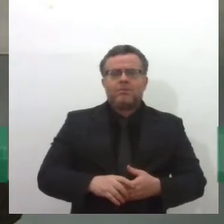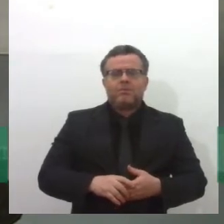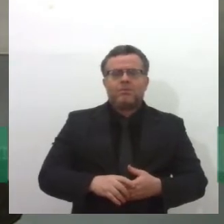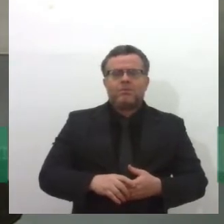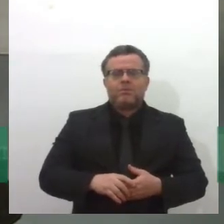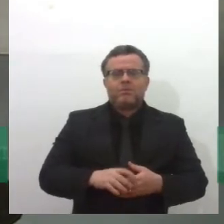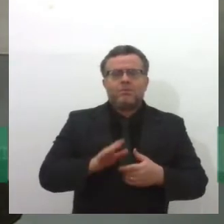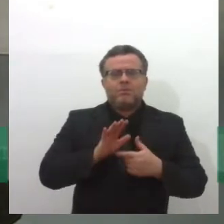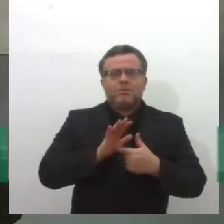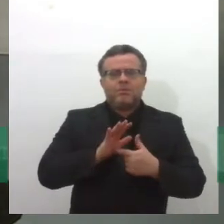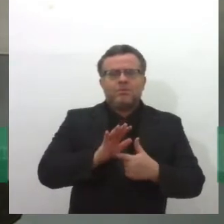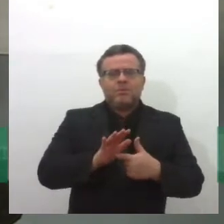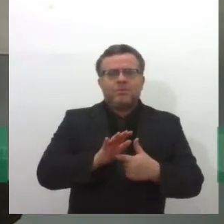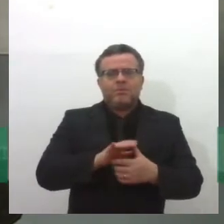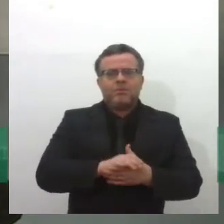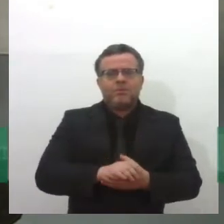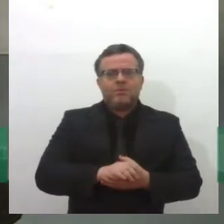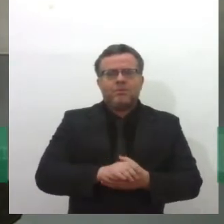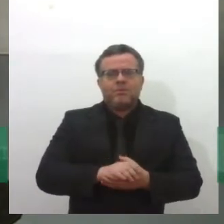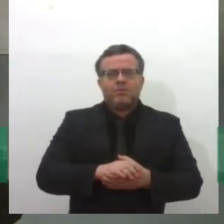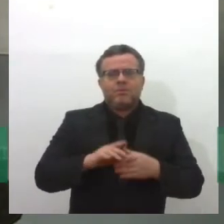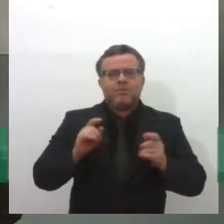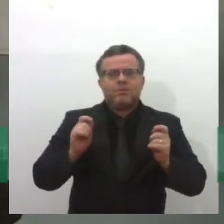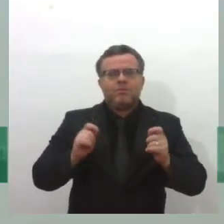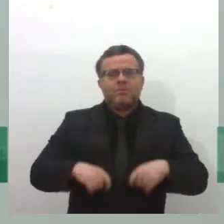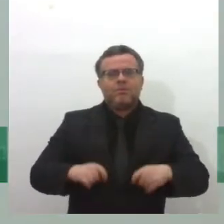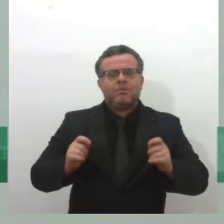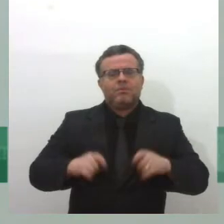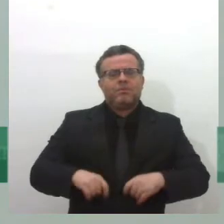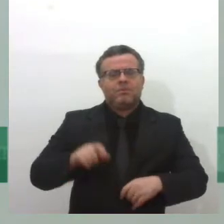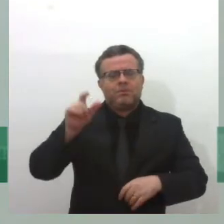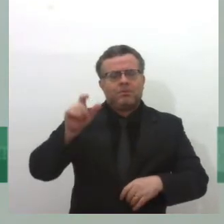pela explicação muito competente e